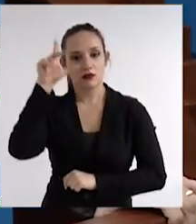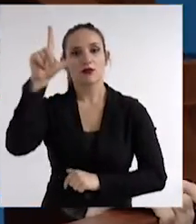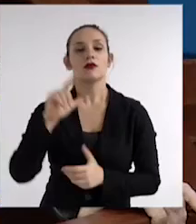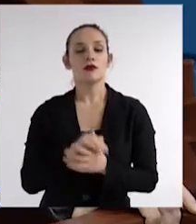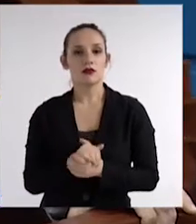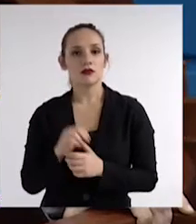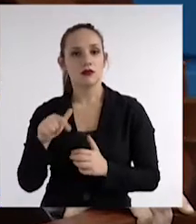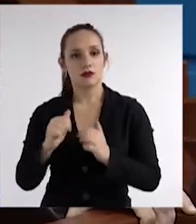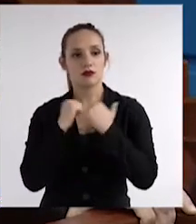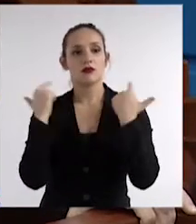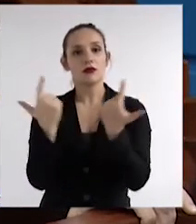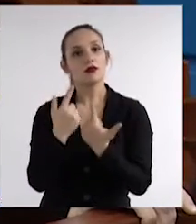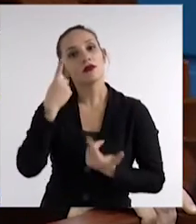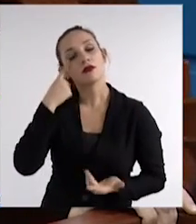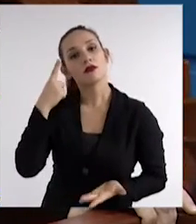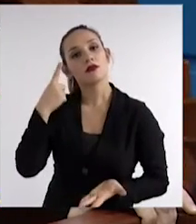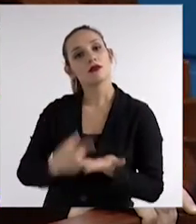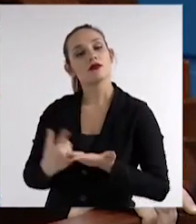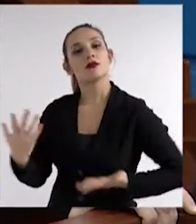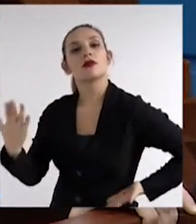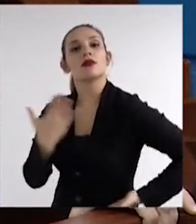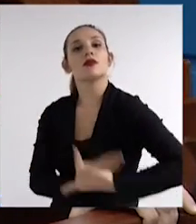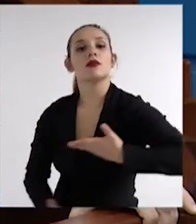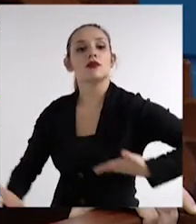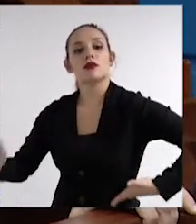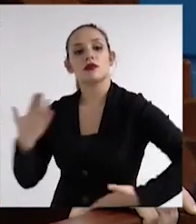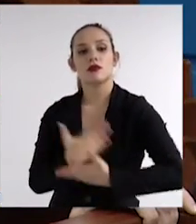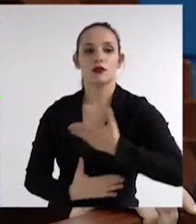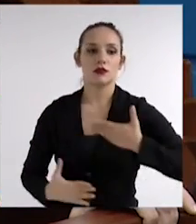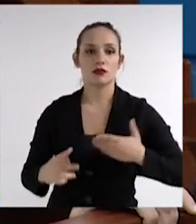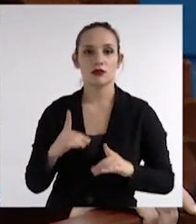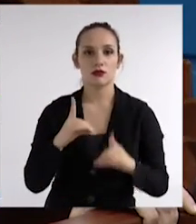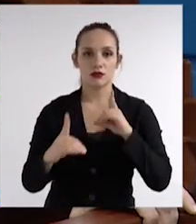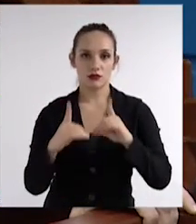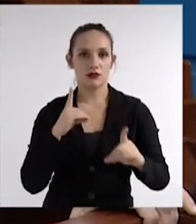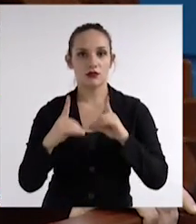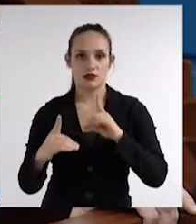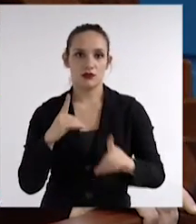possam articular esse